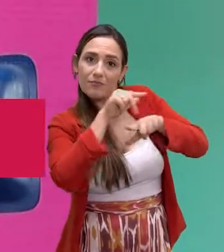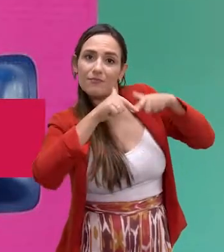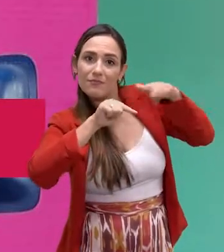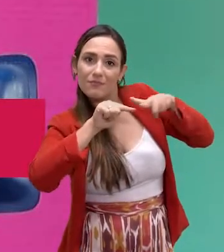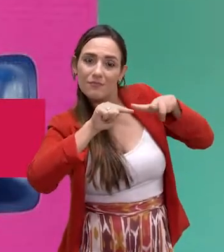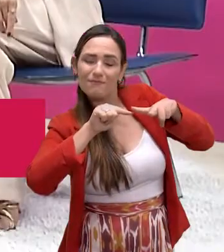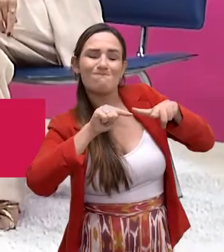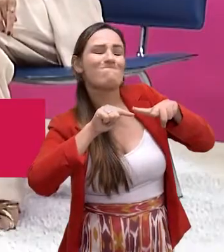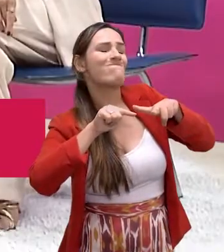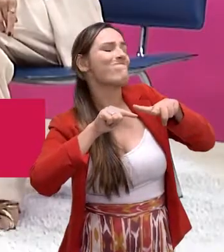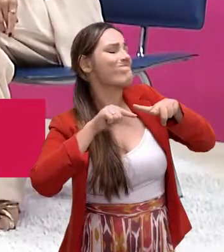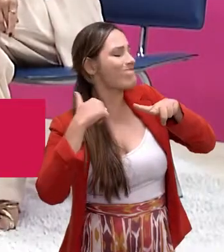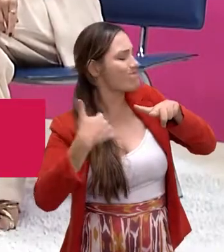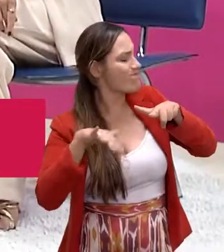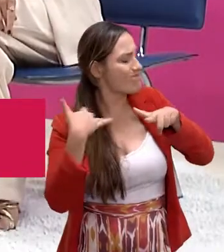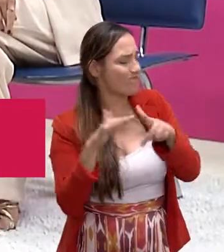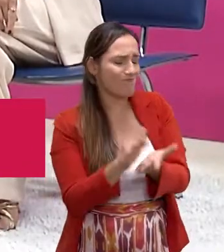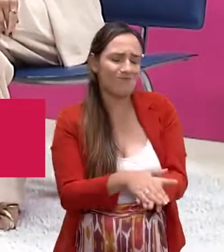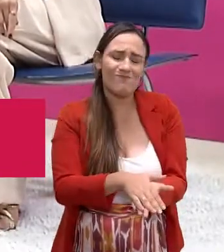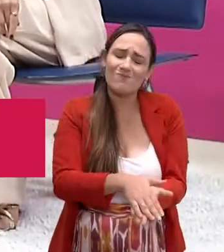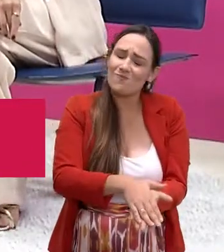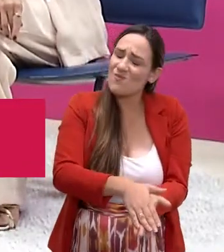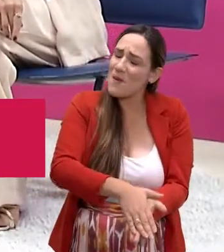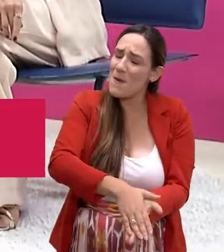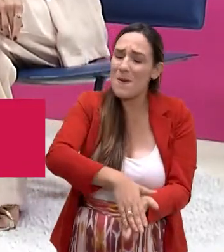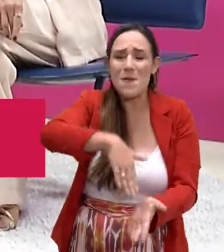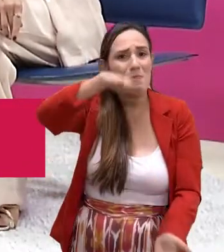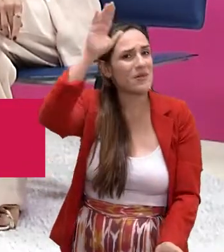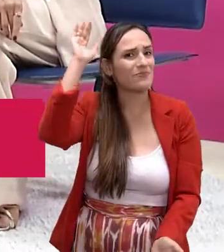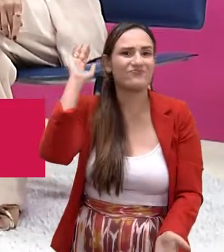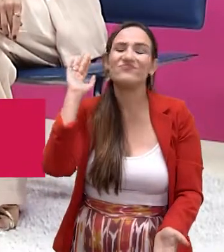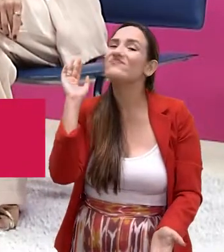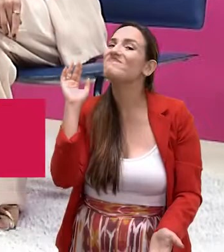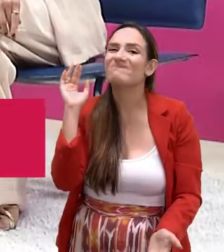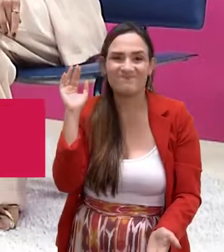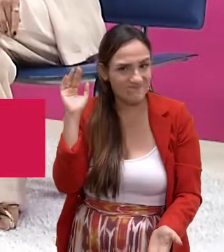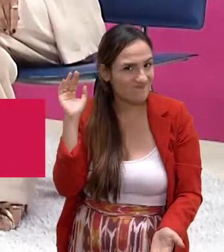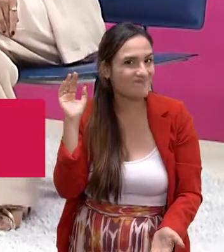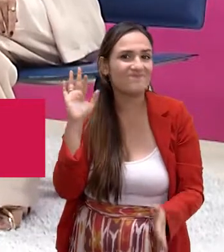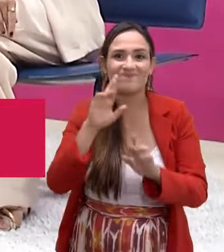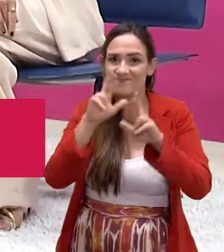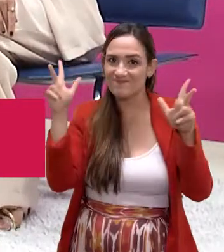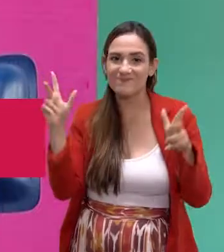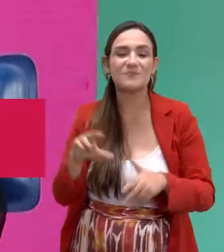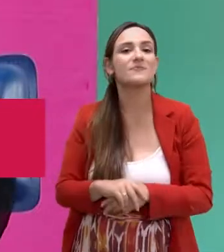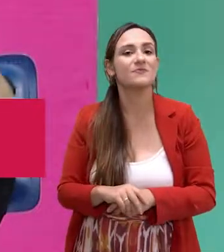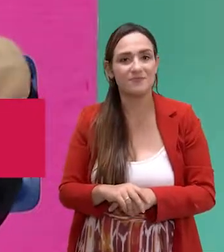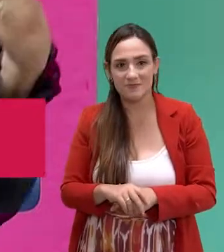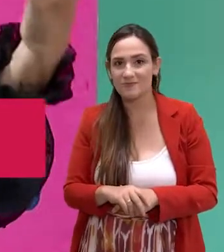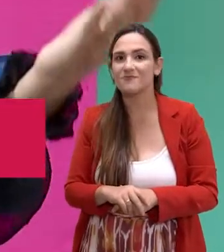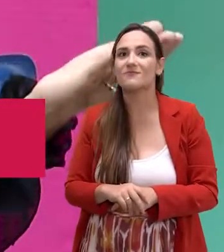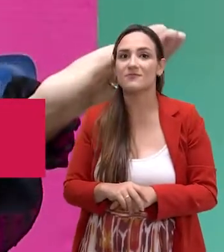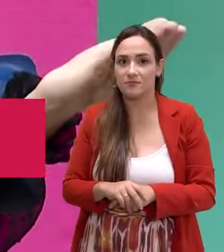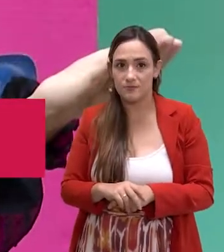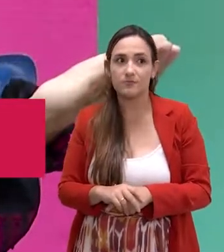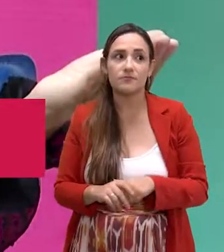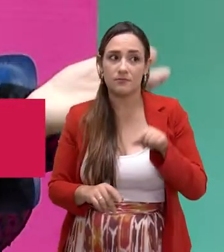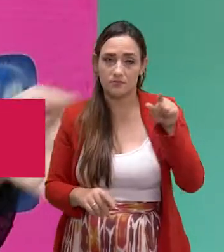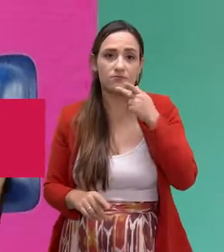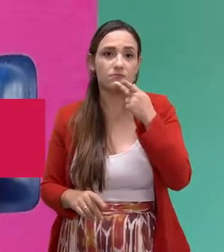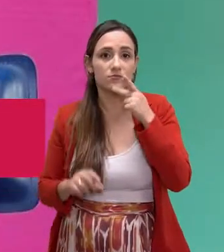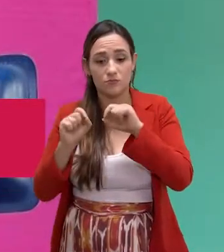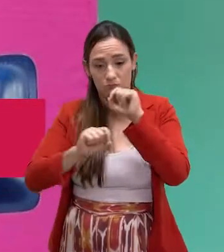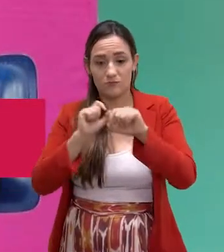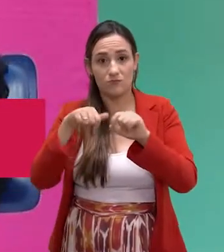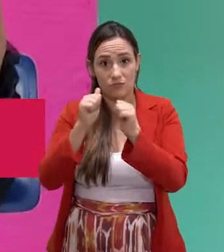realmente é imenso e intenso. O trabalho prévio, né, o que precede a essa legislação, né? E assim, falando sobre a